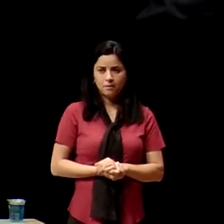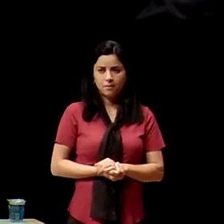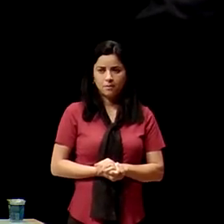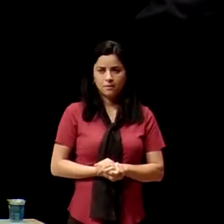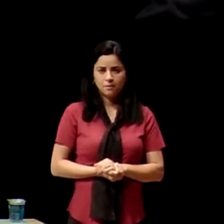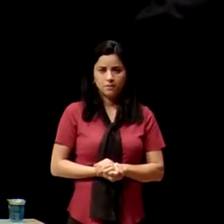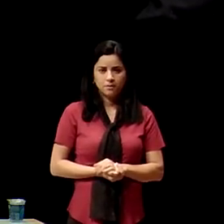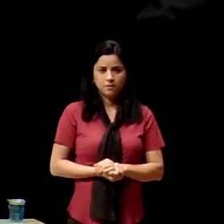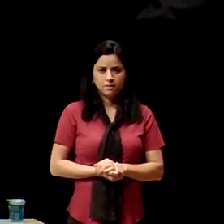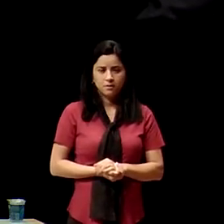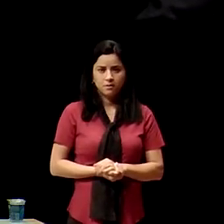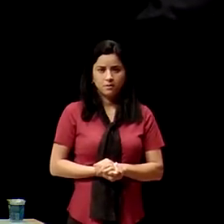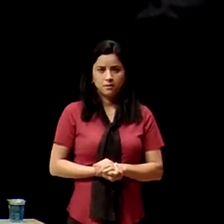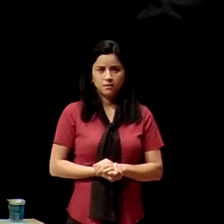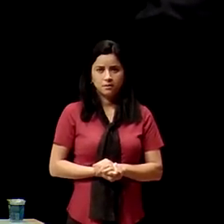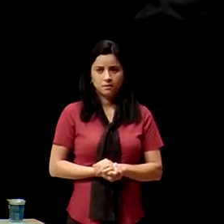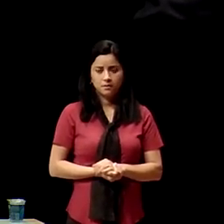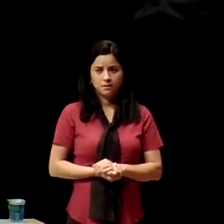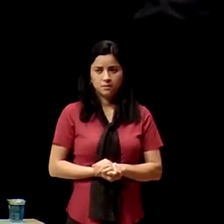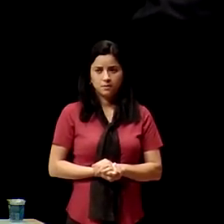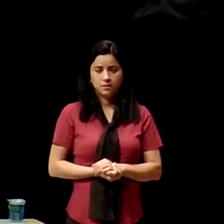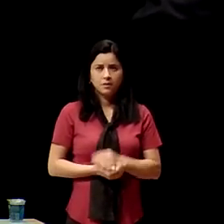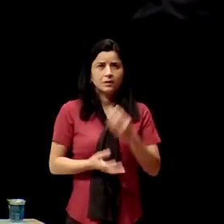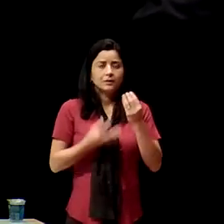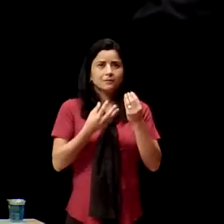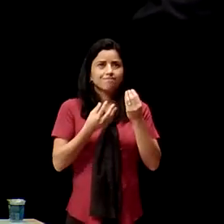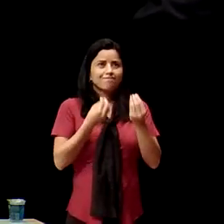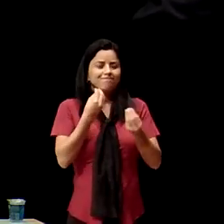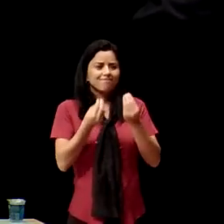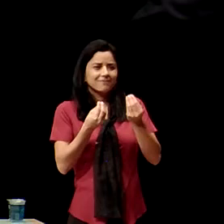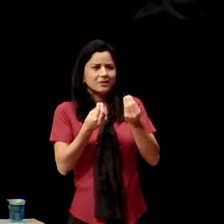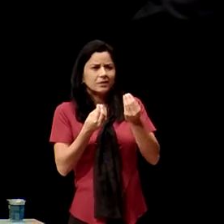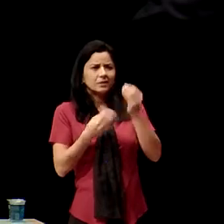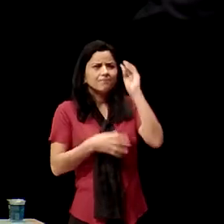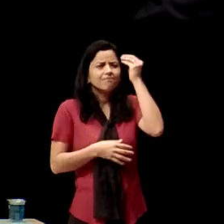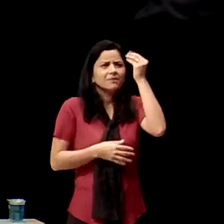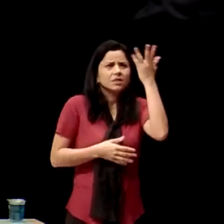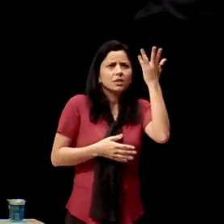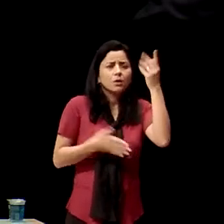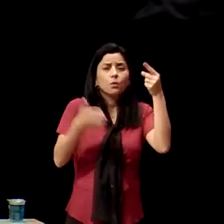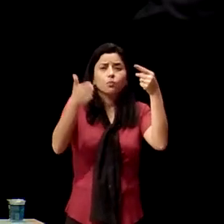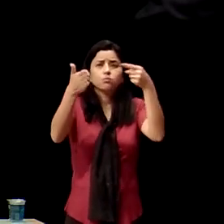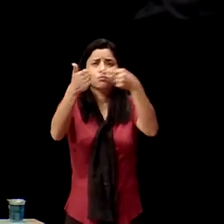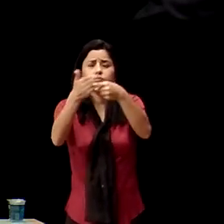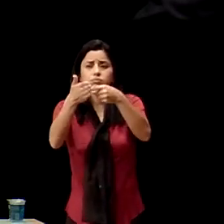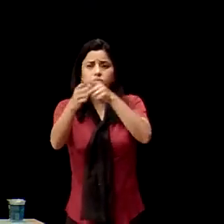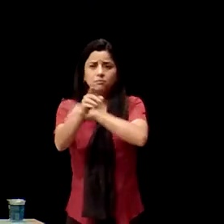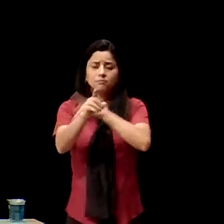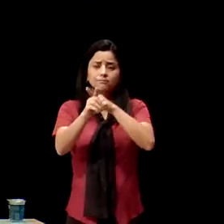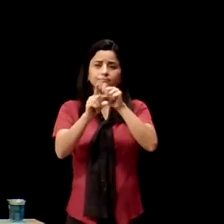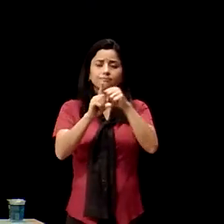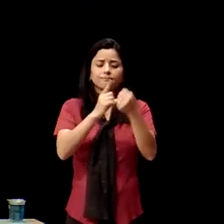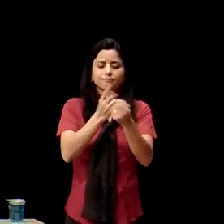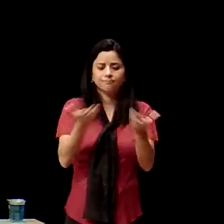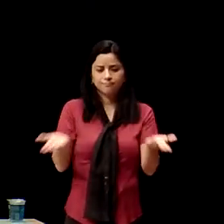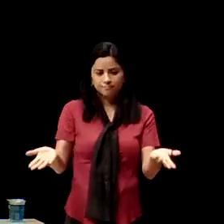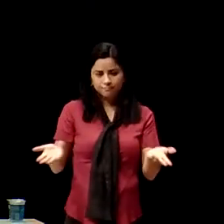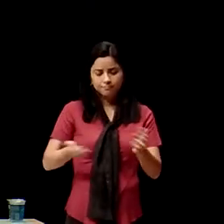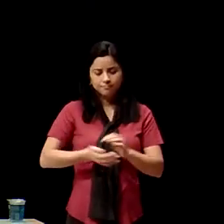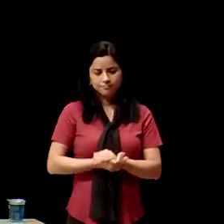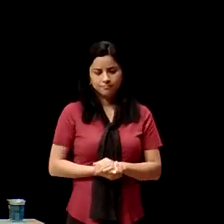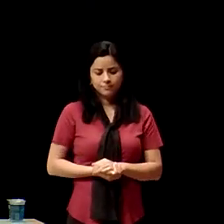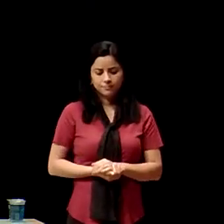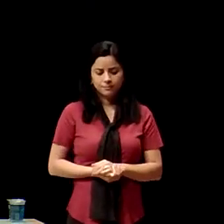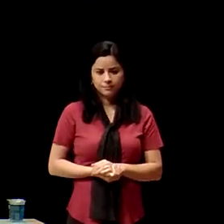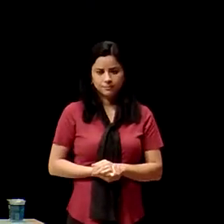pedagogical mission. Como a gente entende a missão da pedagogia social? The social